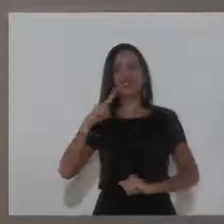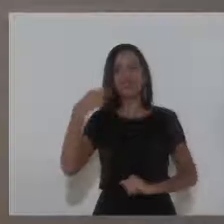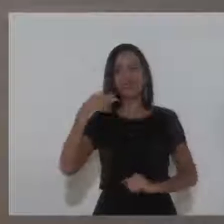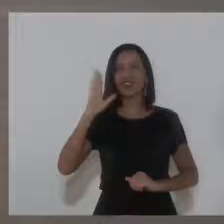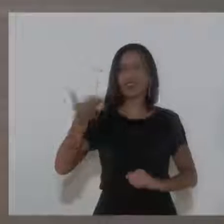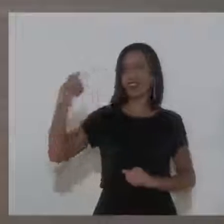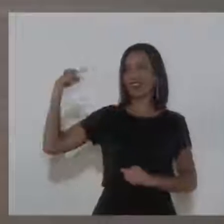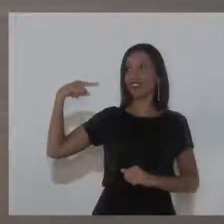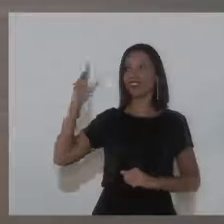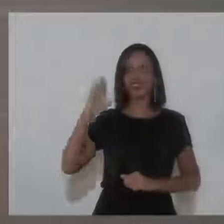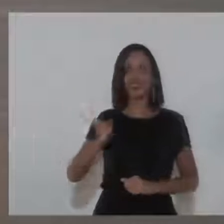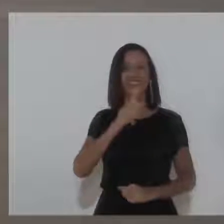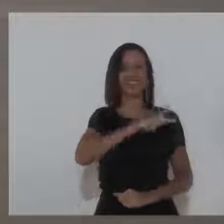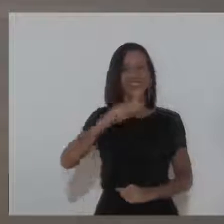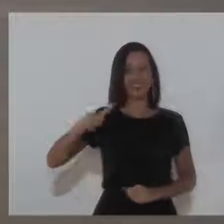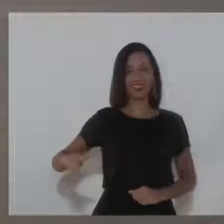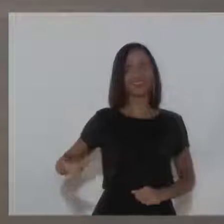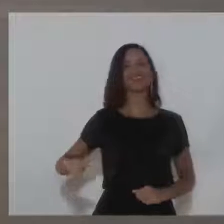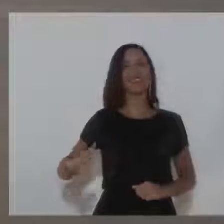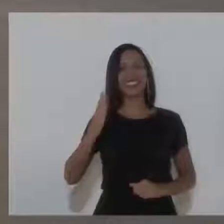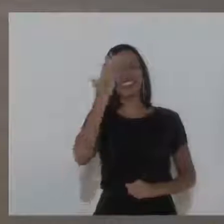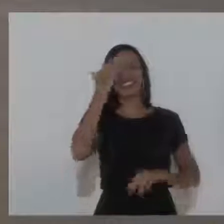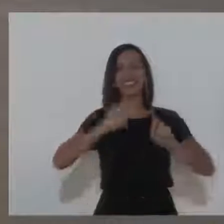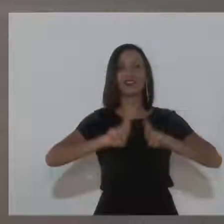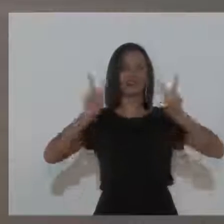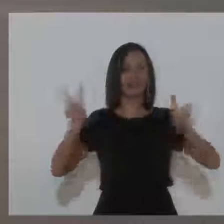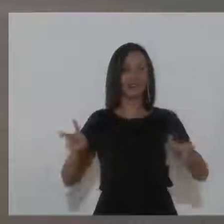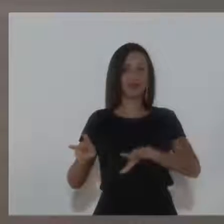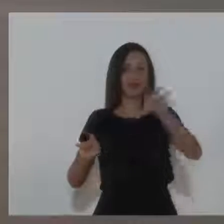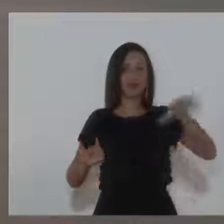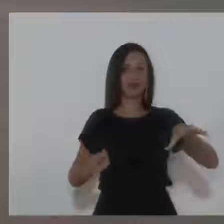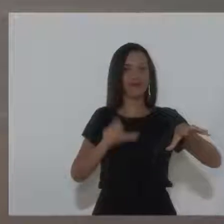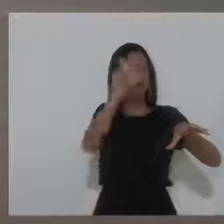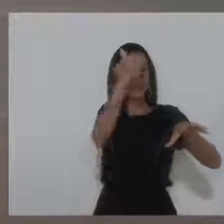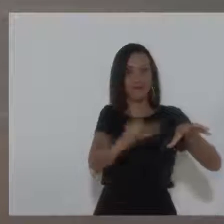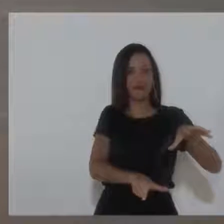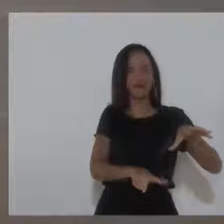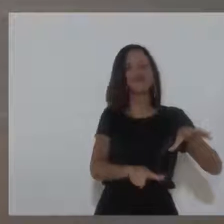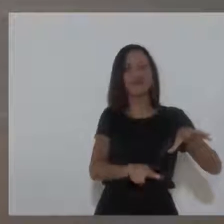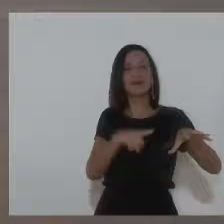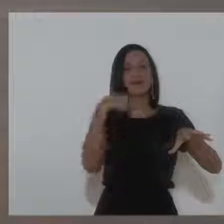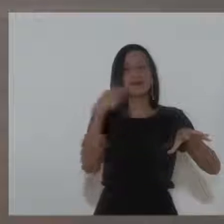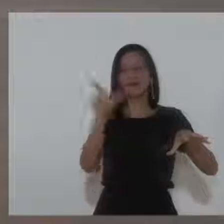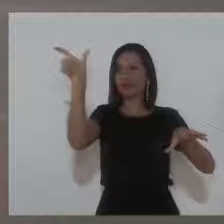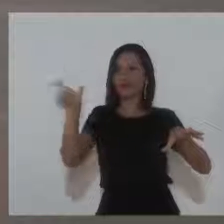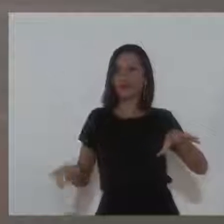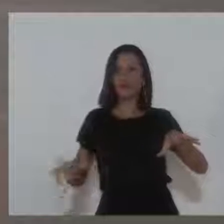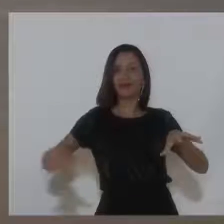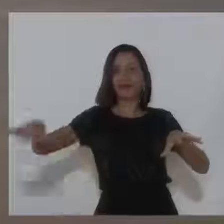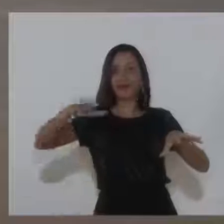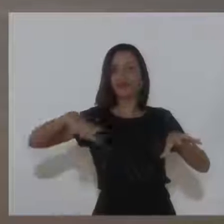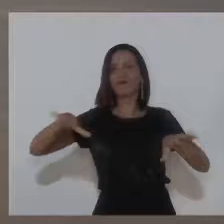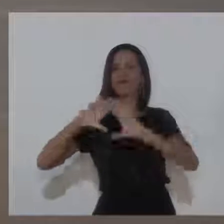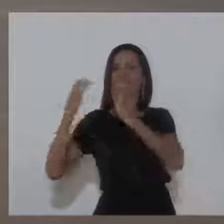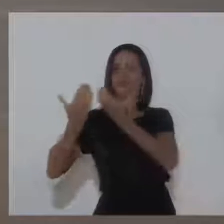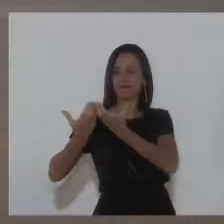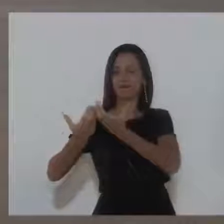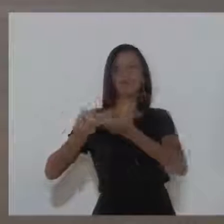aqui também, então sabe muito bem diferenciar o vereador da instituição. E com